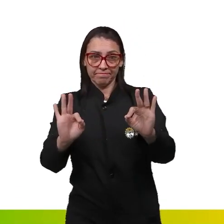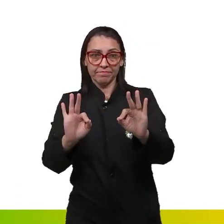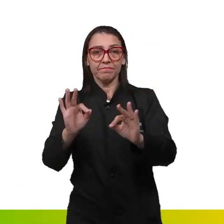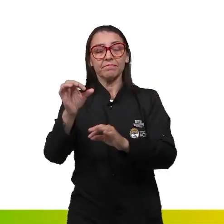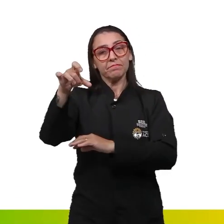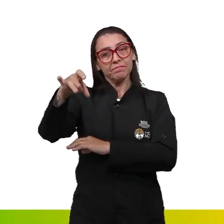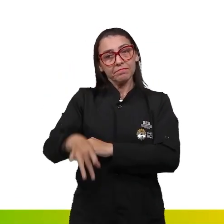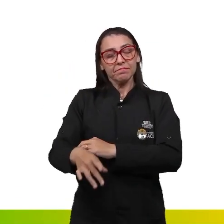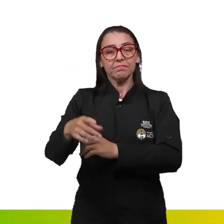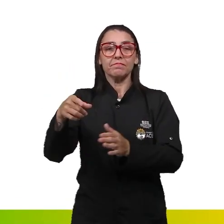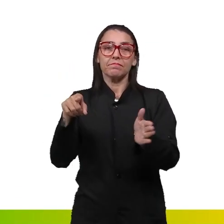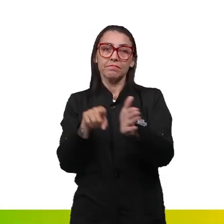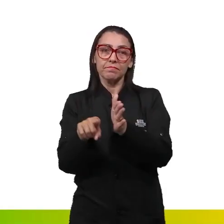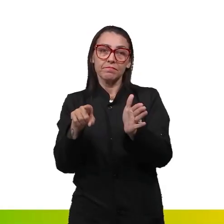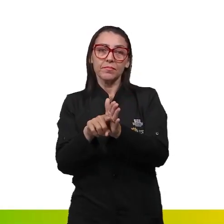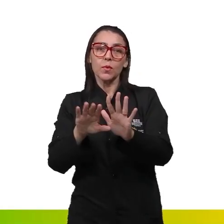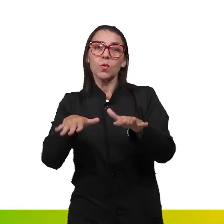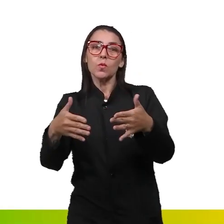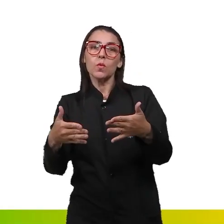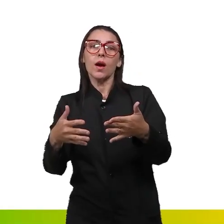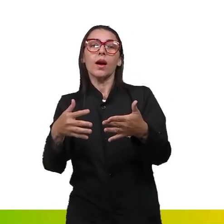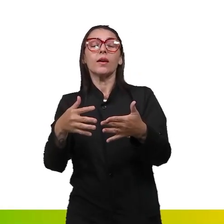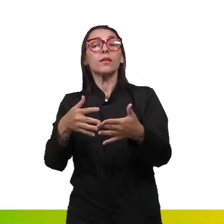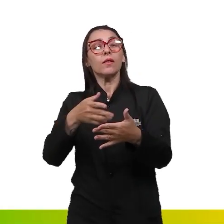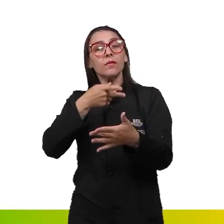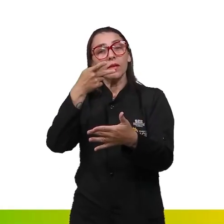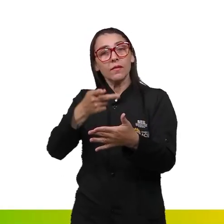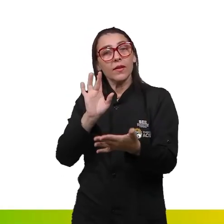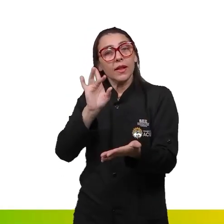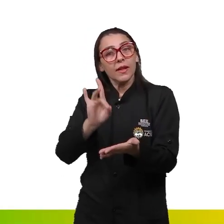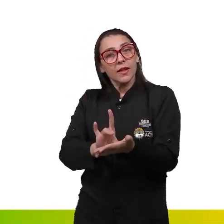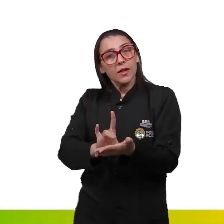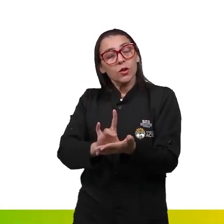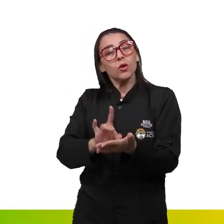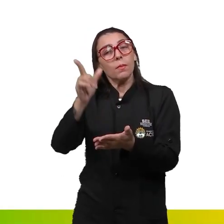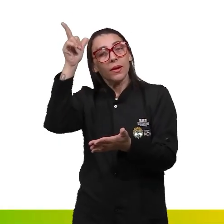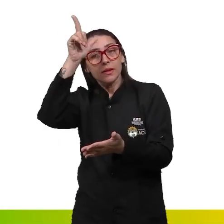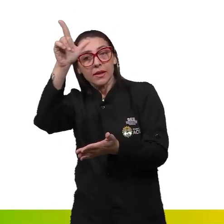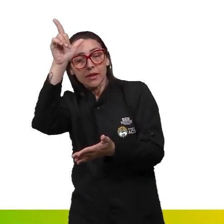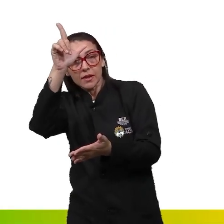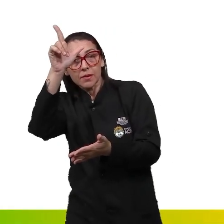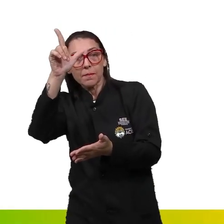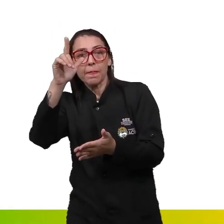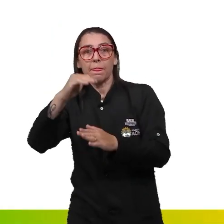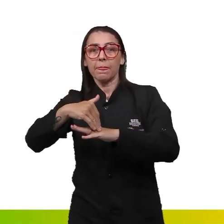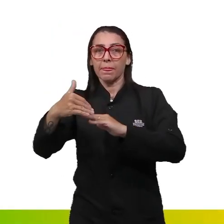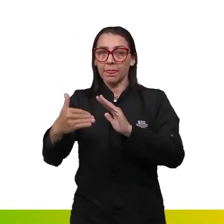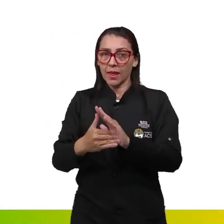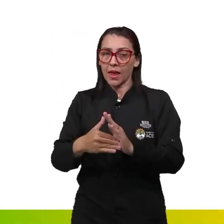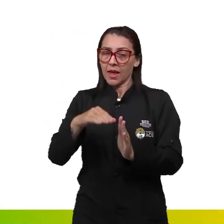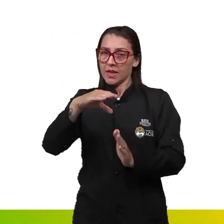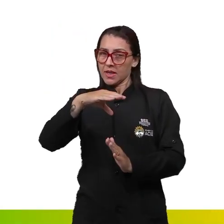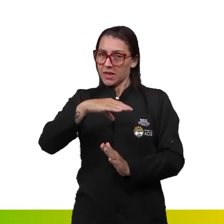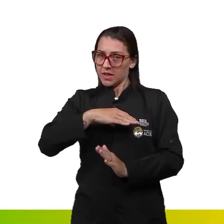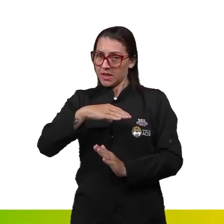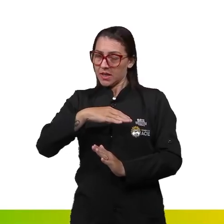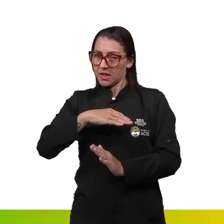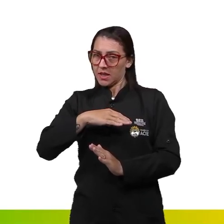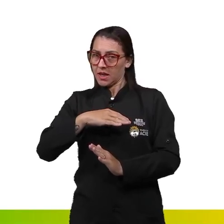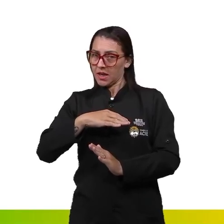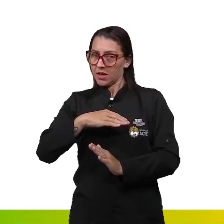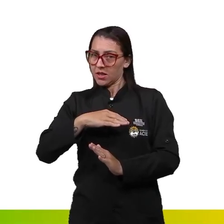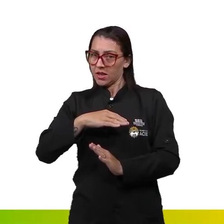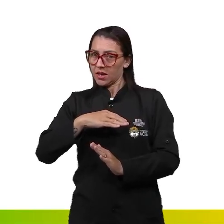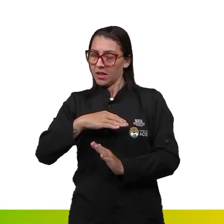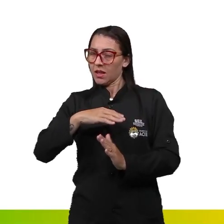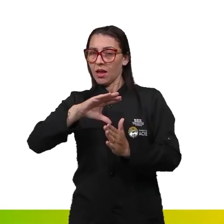E a última questão, qual das seguintes afirmações é verdadeira sobre as lendas? Todas ocorrem em cidade moderna? Não, nós estávamos falando da